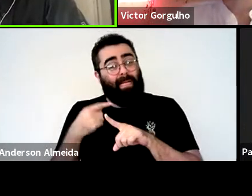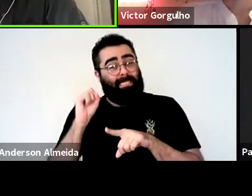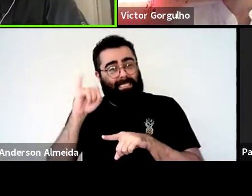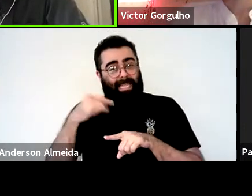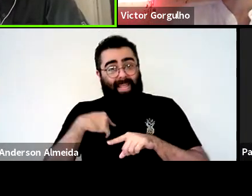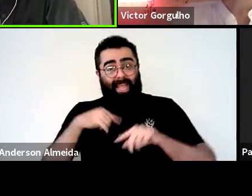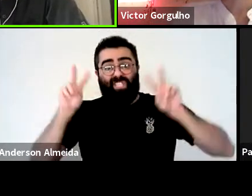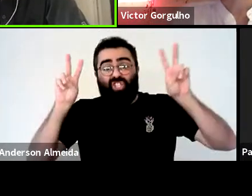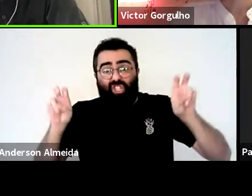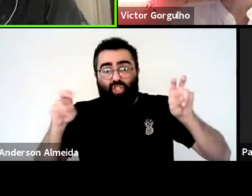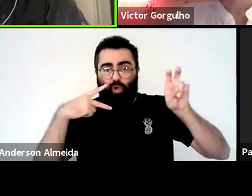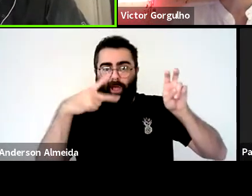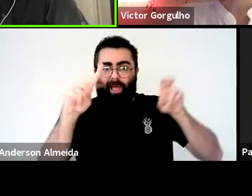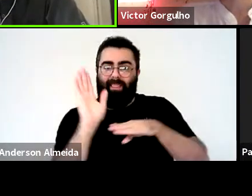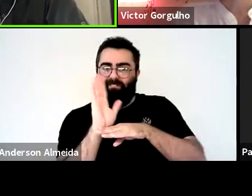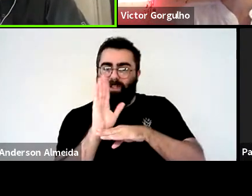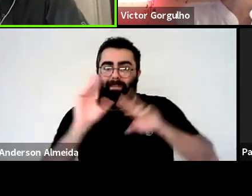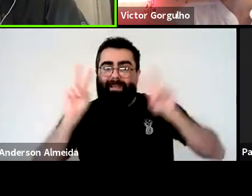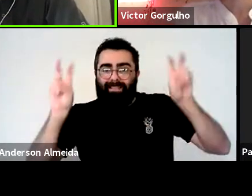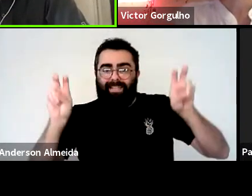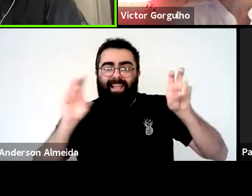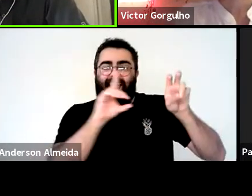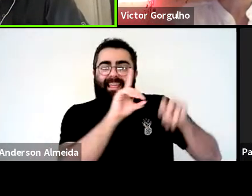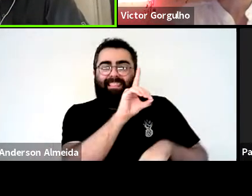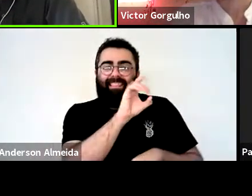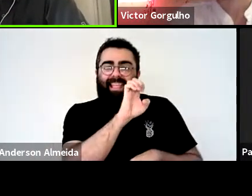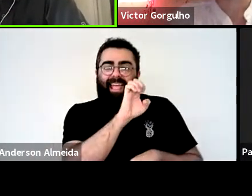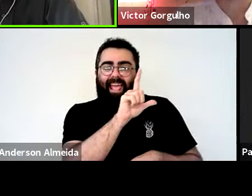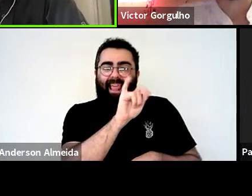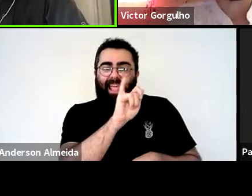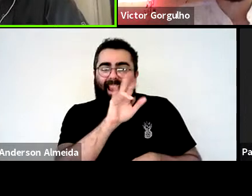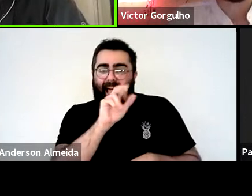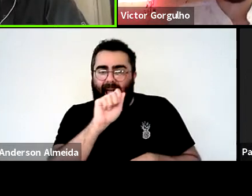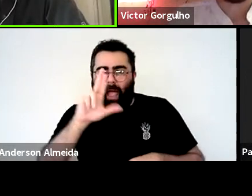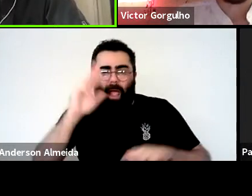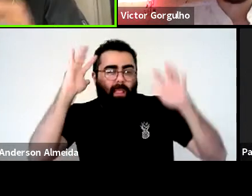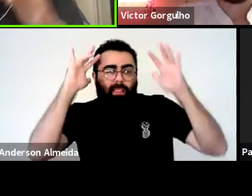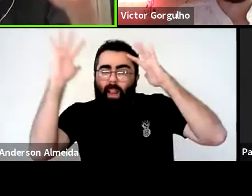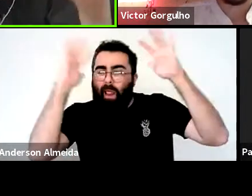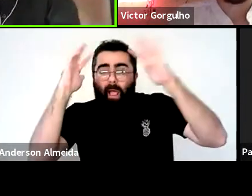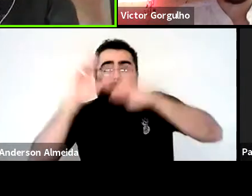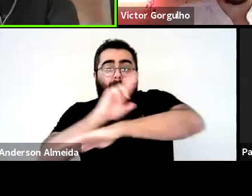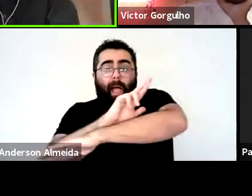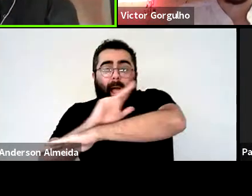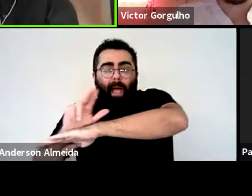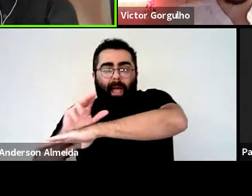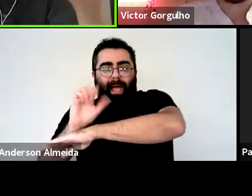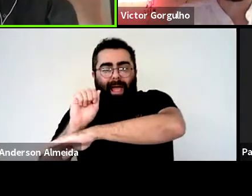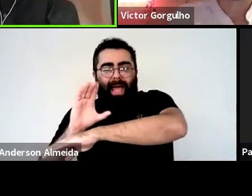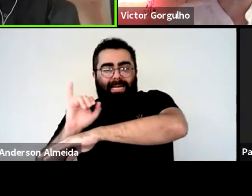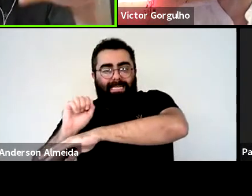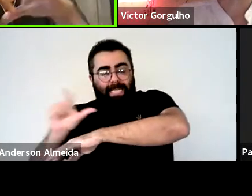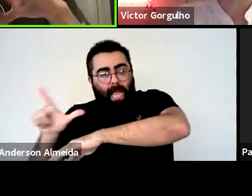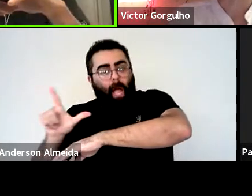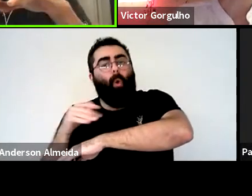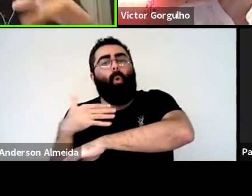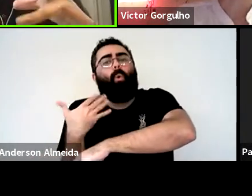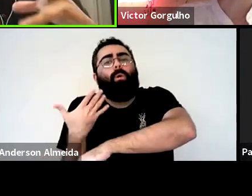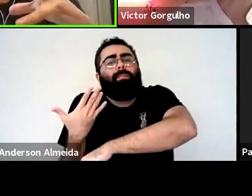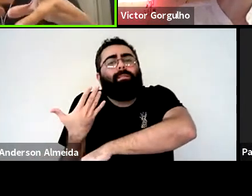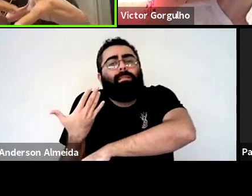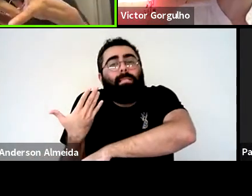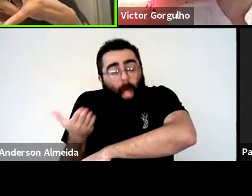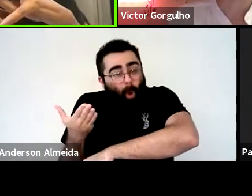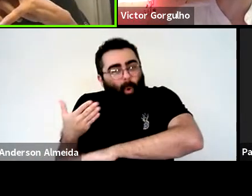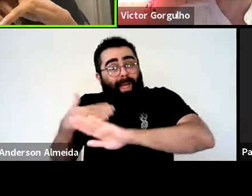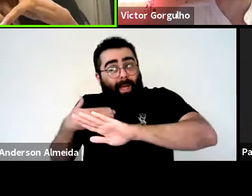racial, entrando naquele espaço-tempo que vocês colocam, para a gente ainda usar essa categoria, porque não tem outra palavra, tá? Mas para entrando